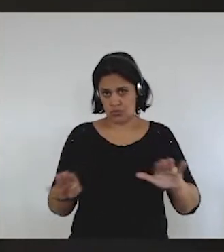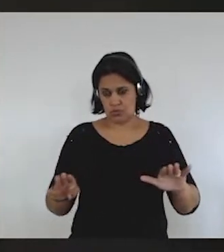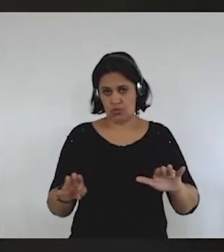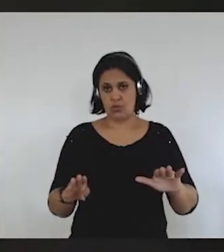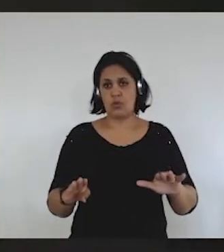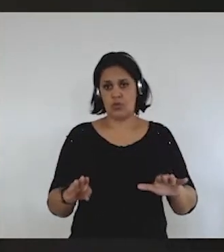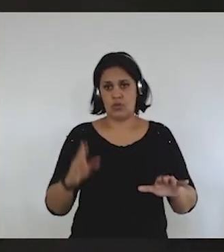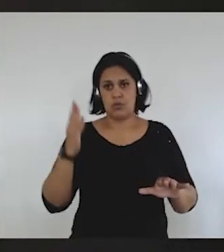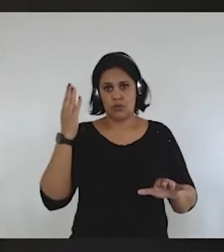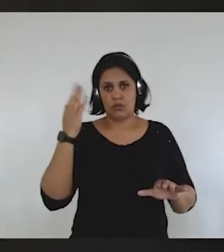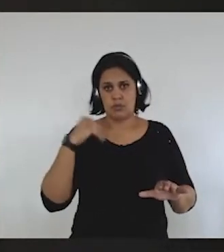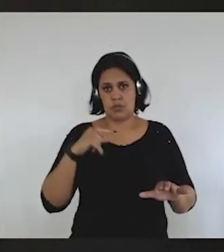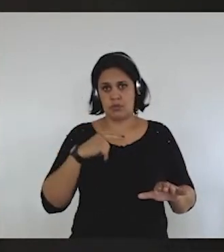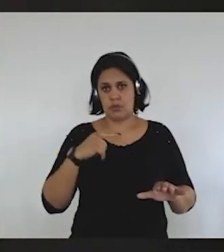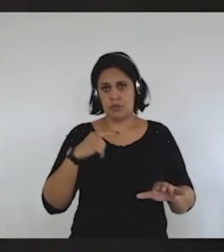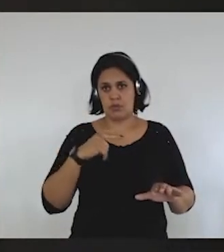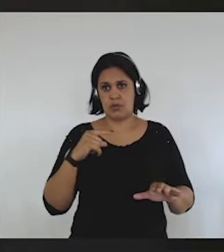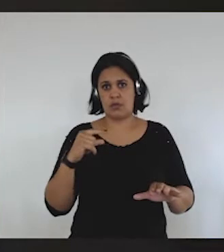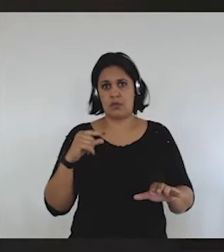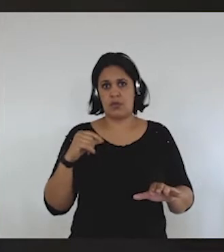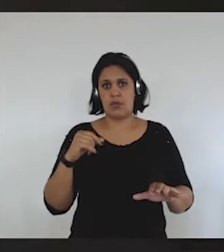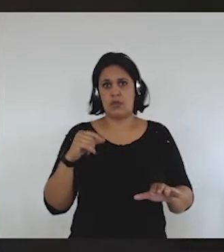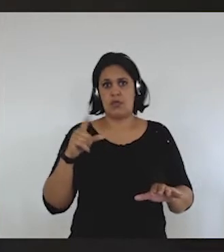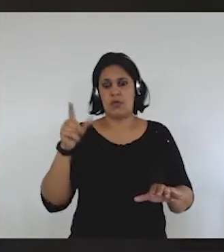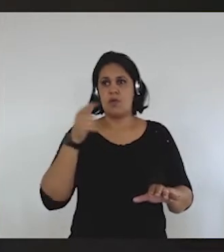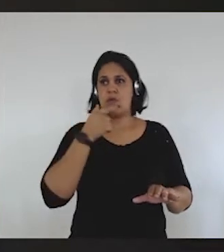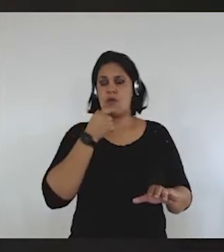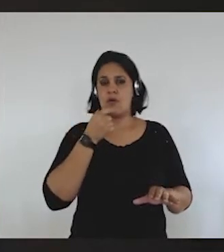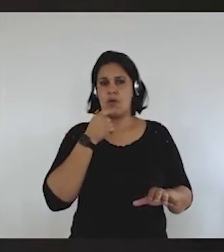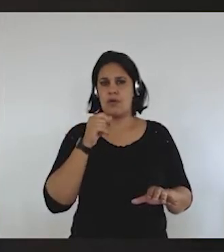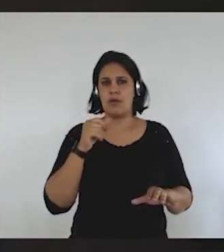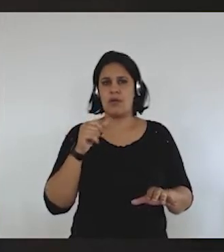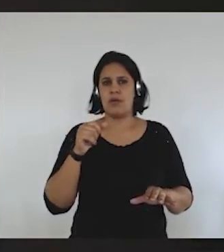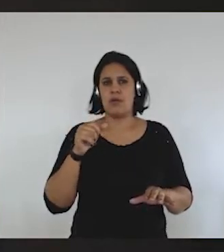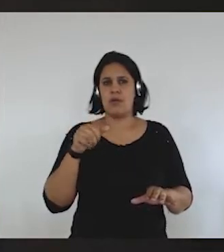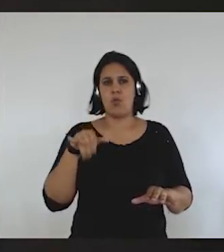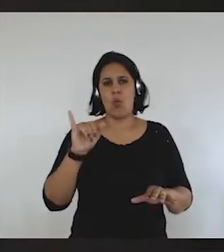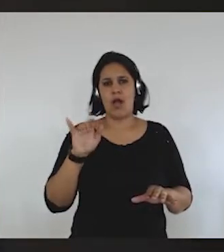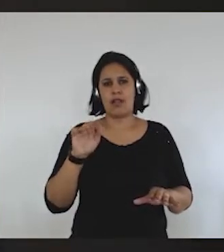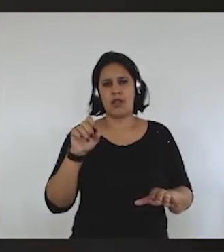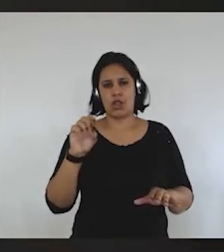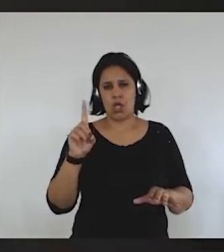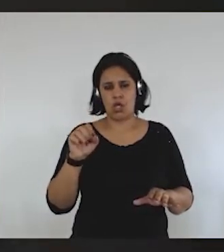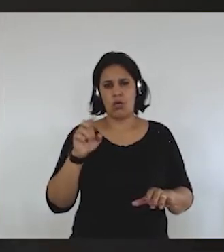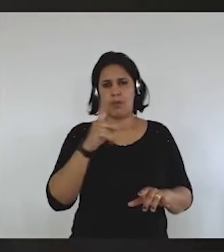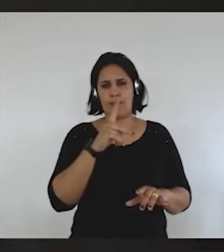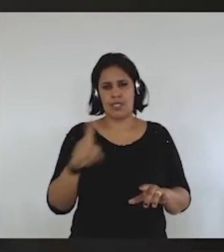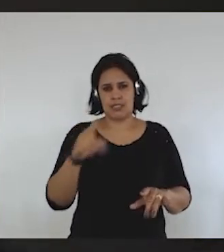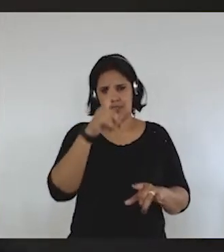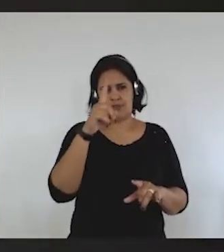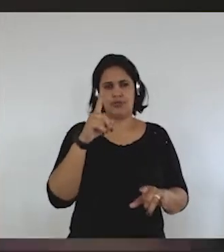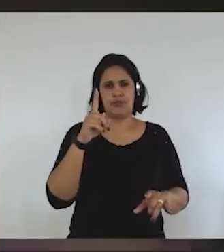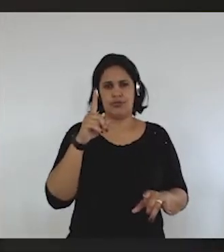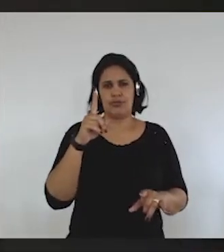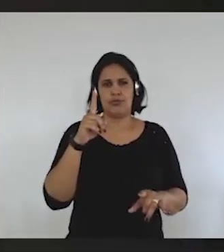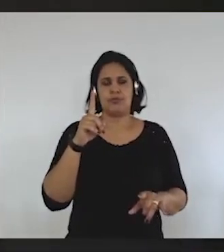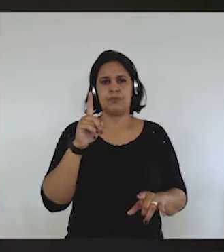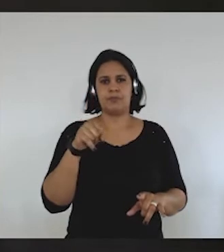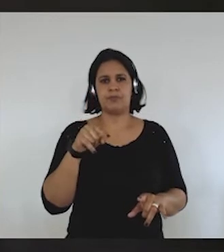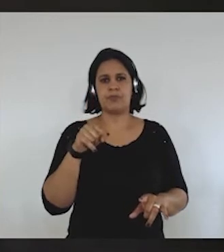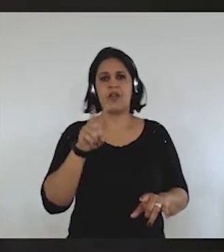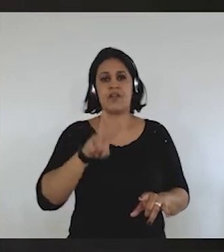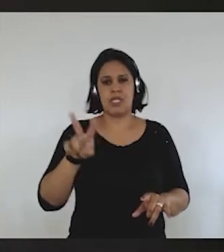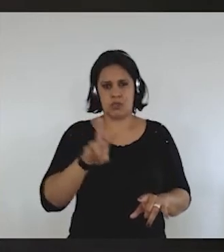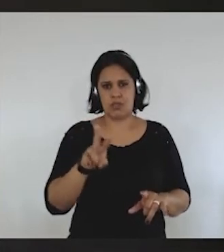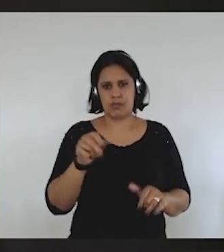Juan Guaidó como presidente da Venezuela, né, salvo melhor juízo, eu acho que era assim a última forma. Então, houve essa declaração